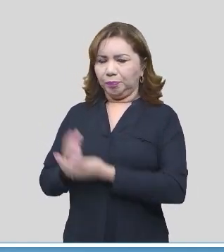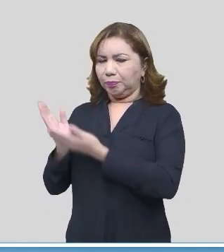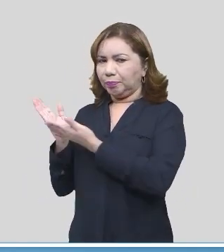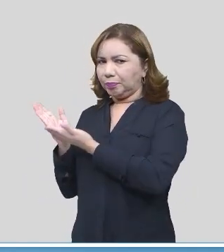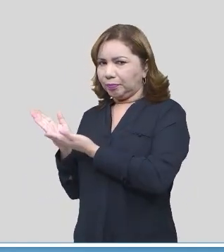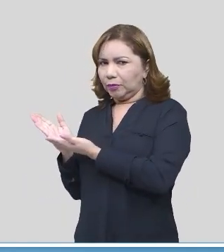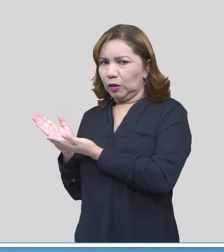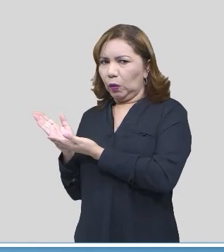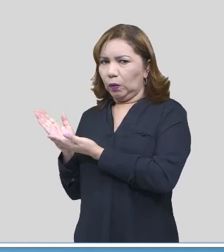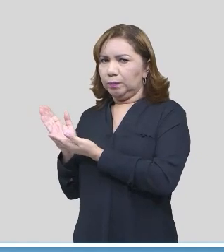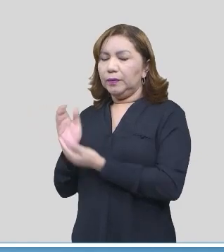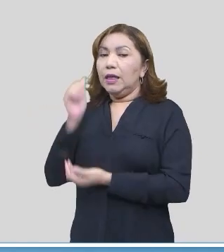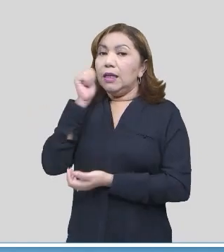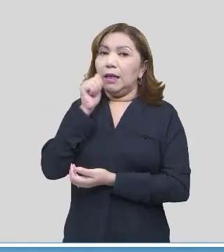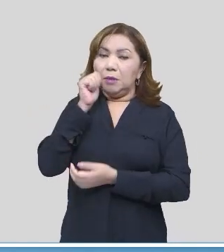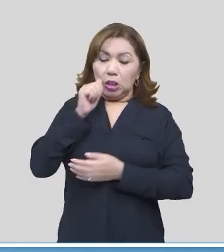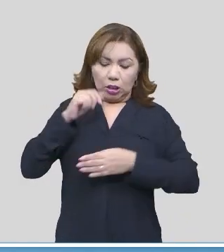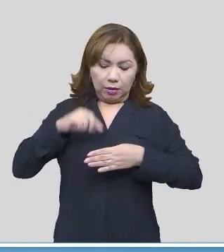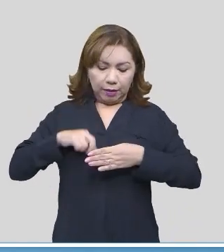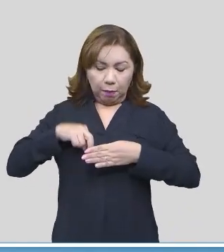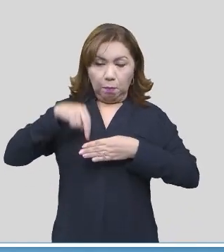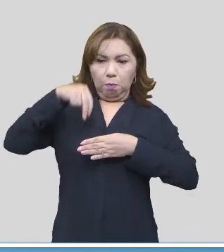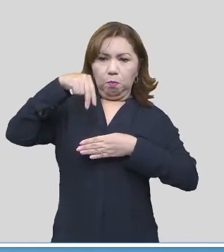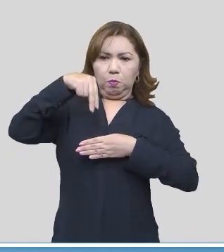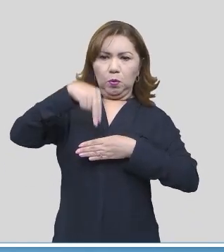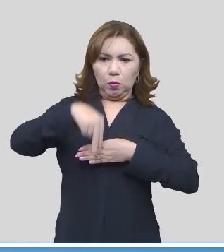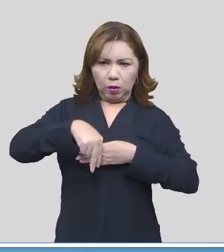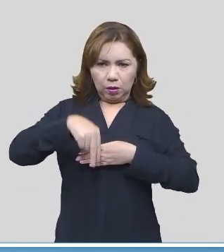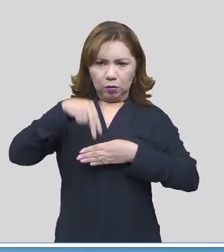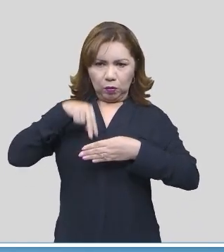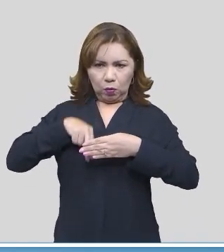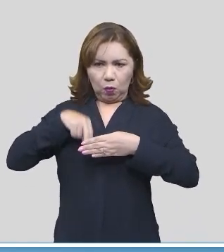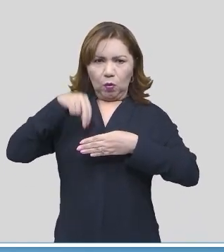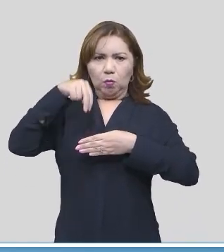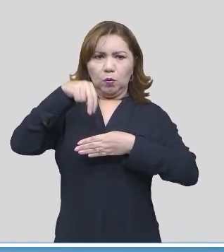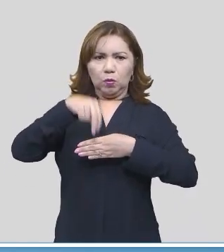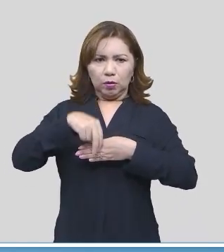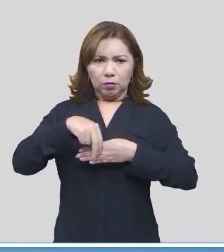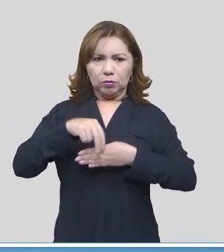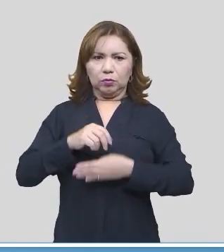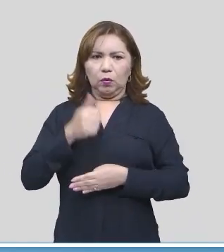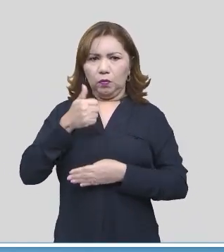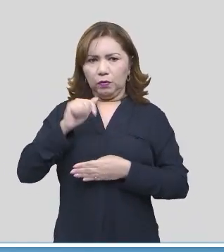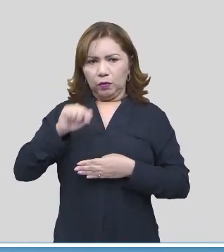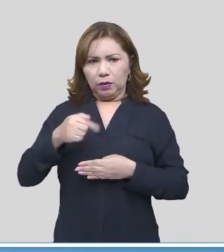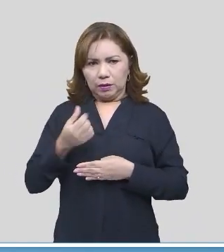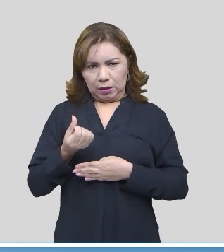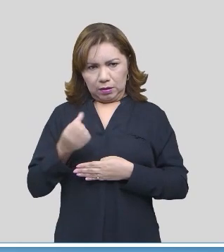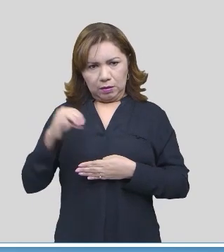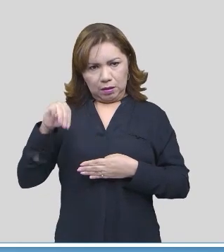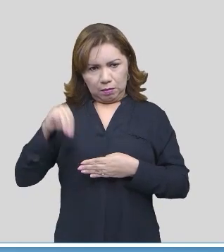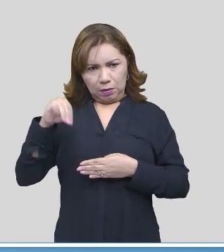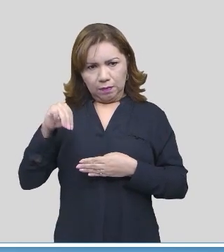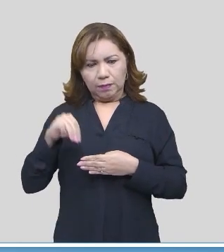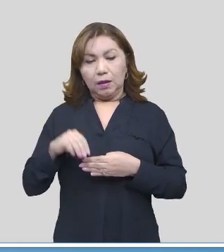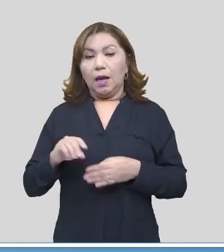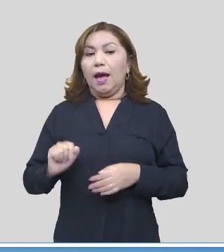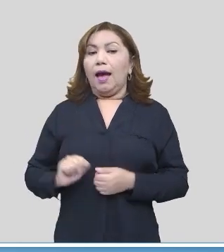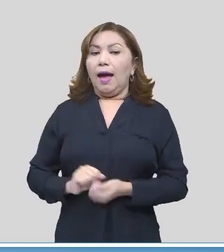(1,6 metro). A 500 metros, Fortaleza e